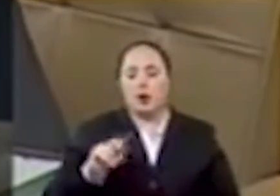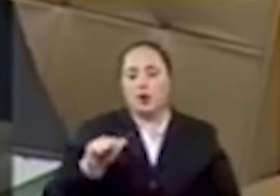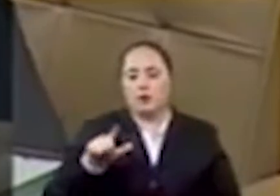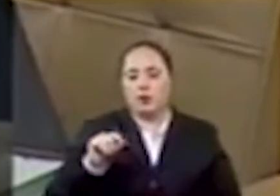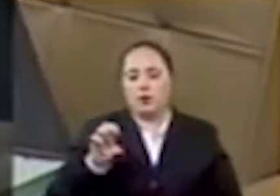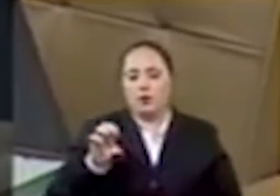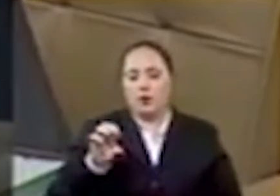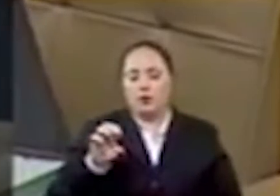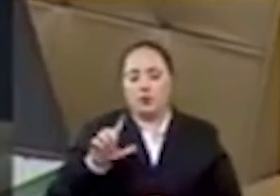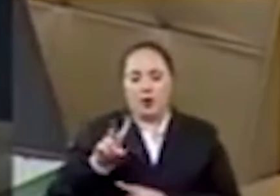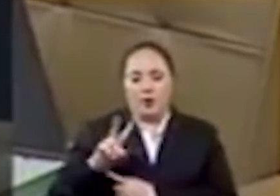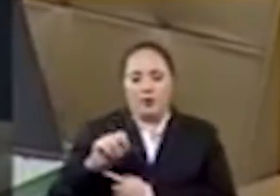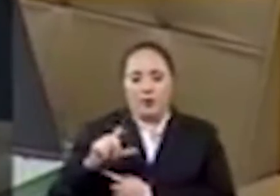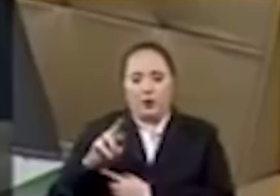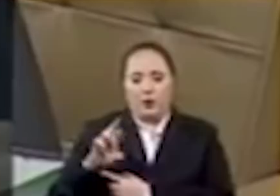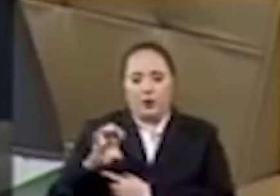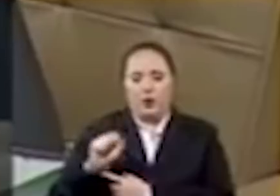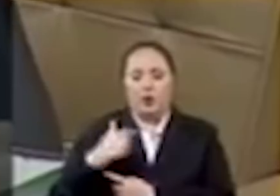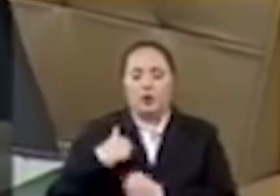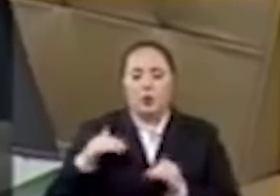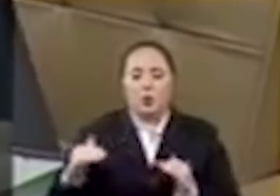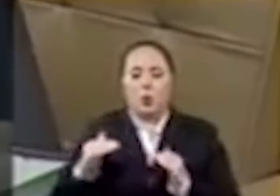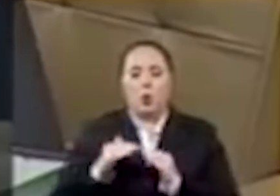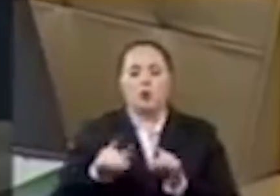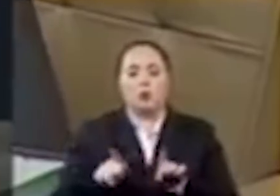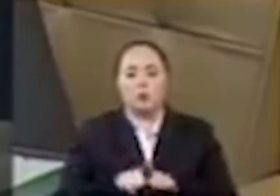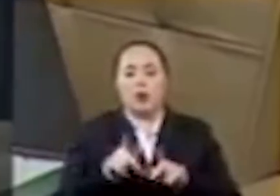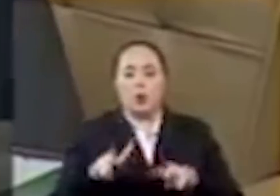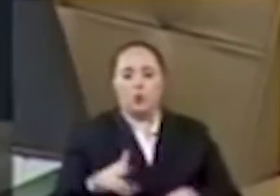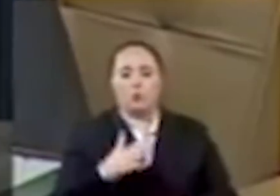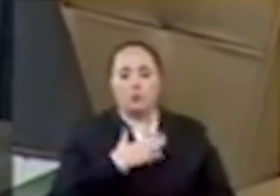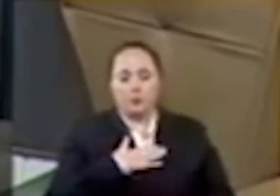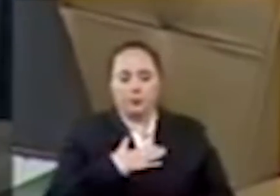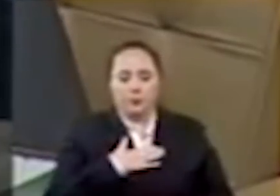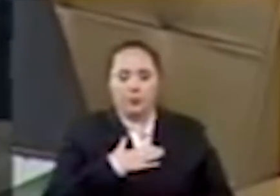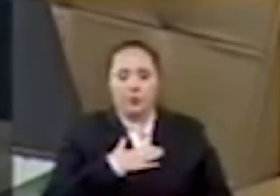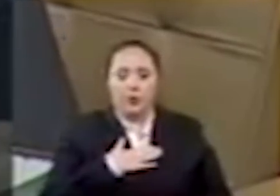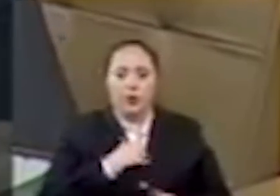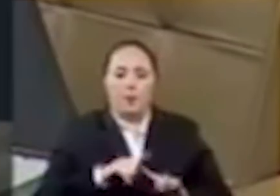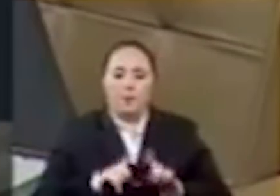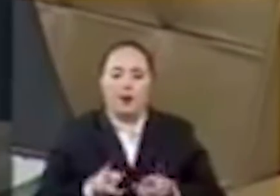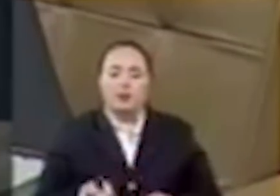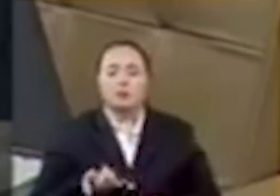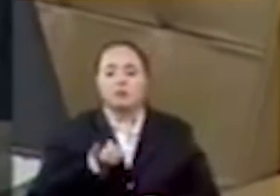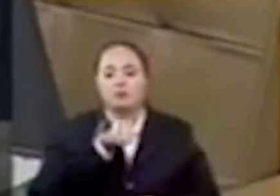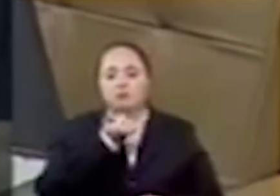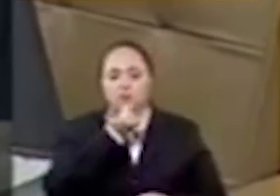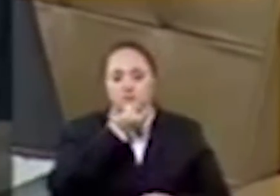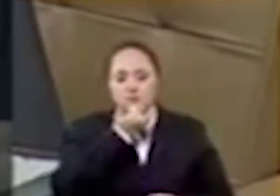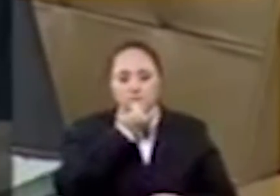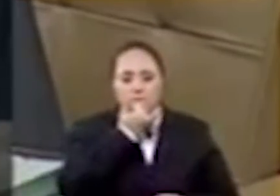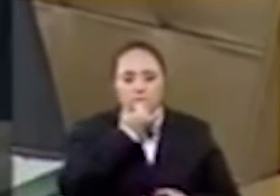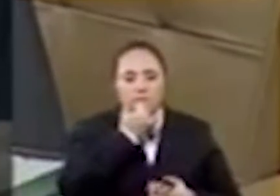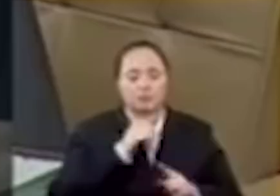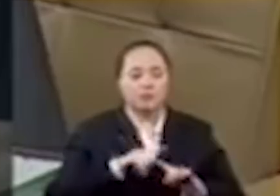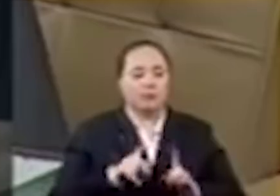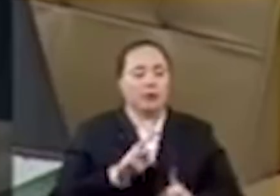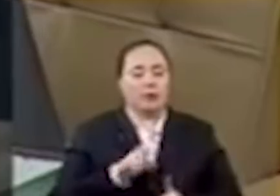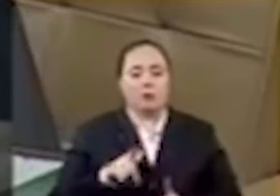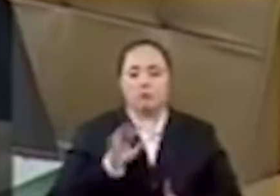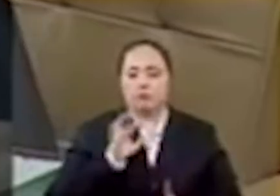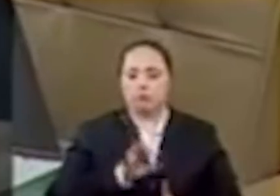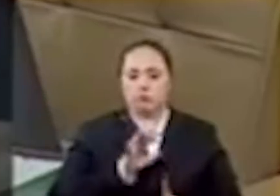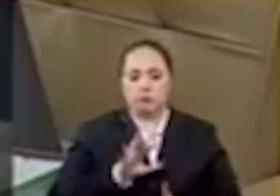os quais comungo e que também são meus, mas que, com a devida vênia, em nada interferem